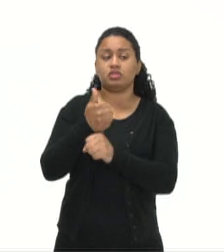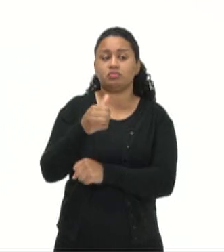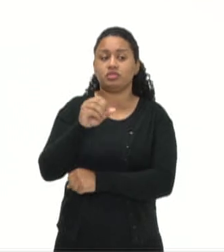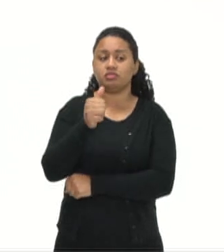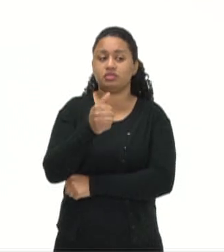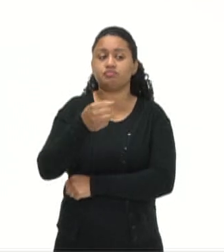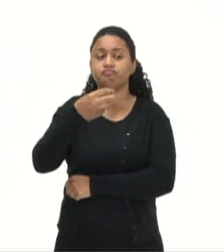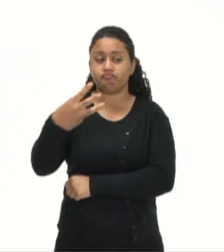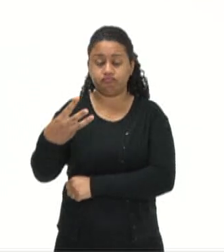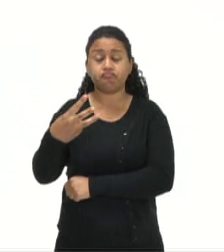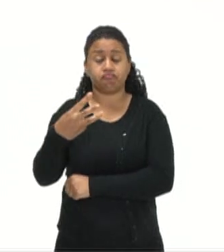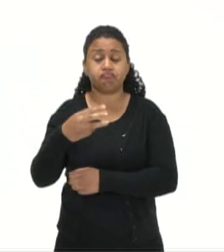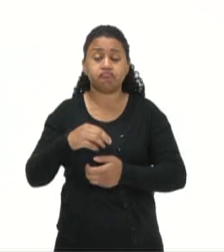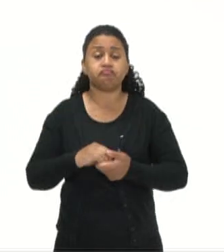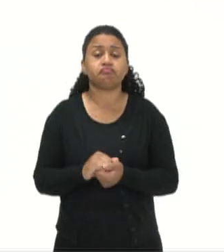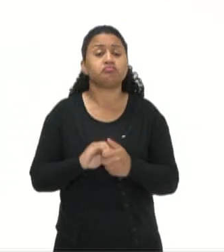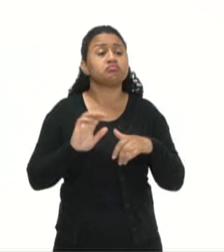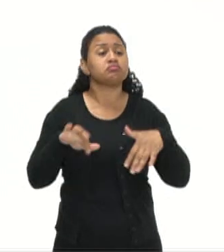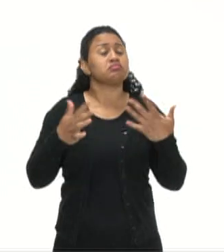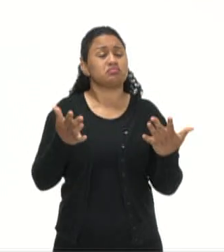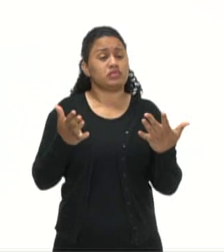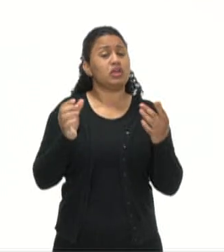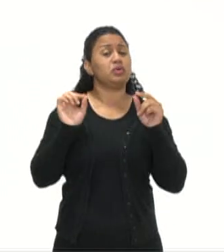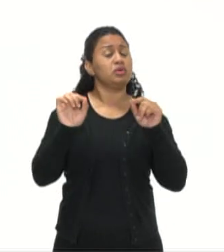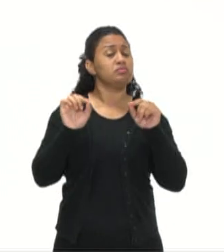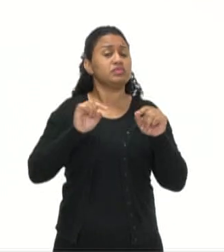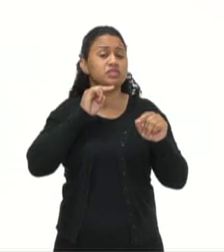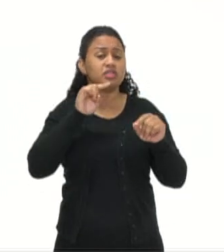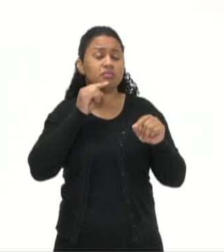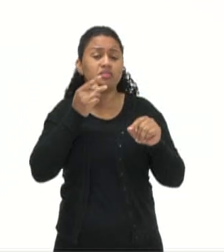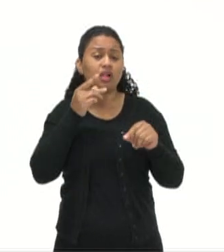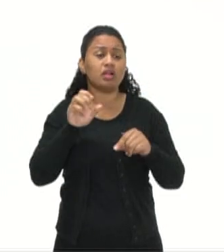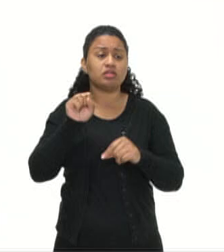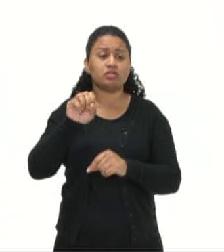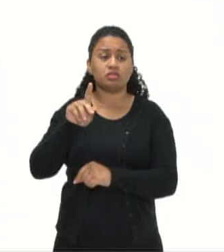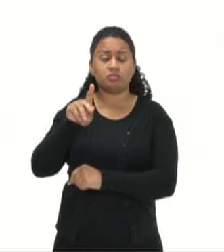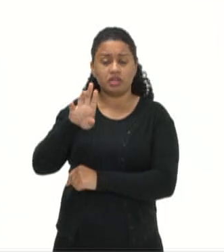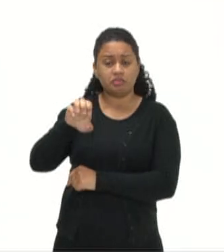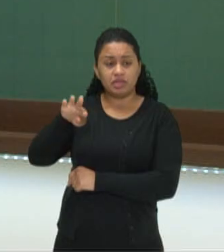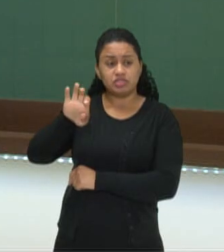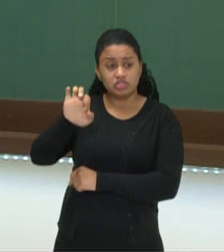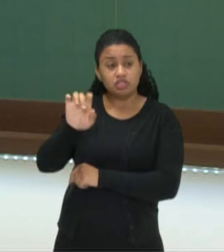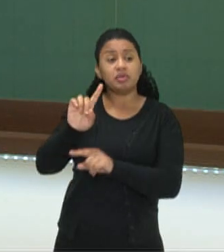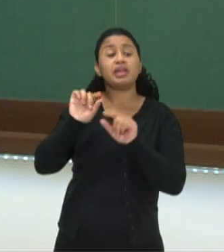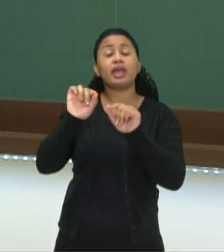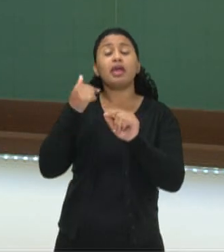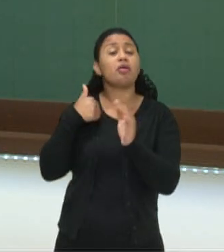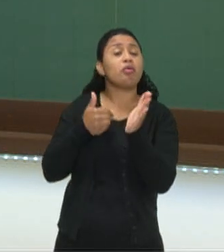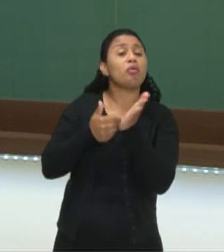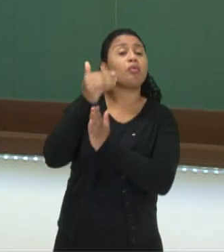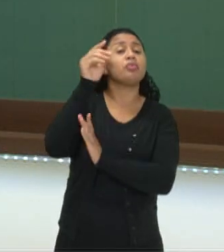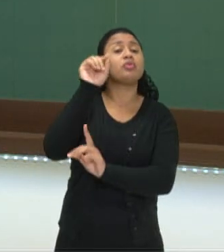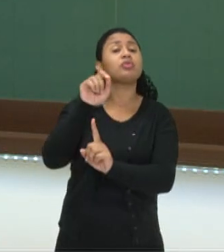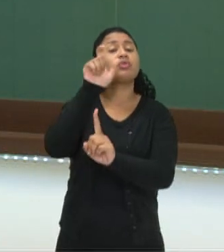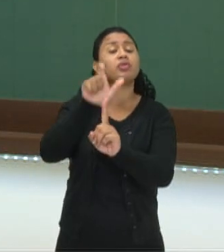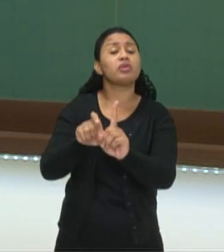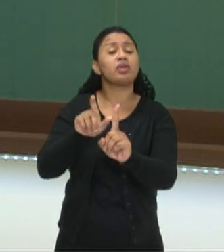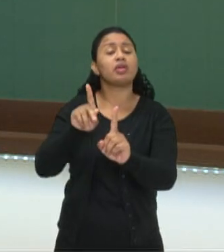imagem, o abstrato e geométrico. A gente não pode falar sobre o suprematismo sem falar sobre o pai do suprematismo. Quem idealizou isso foi